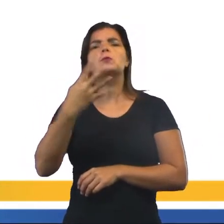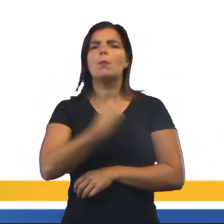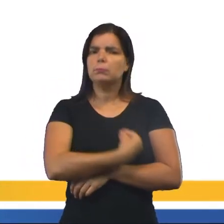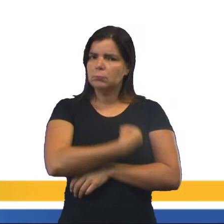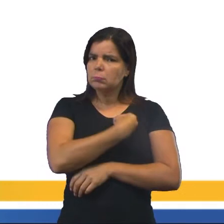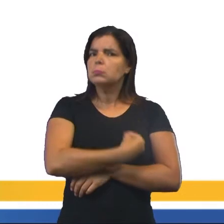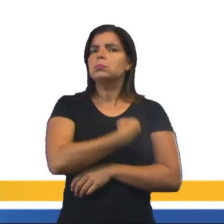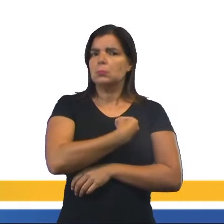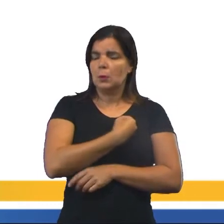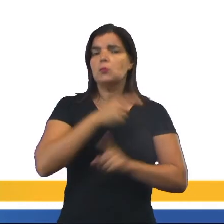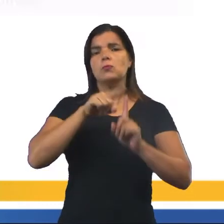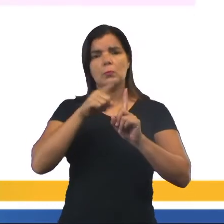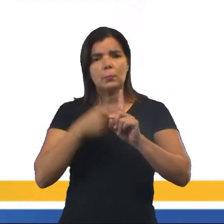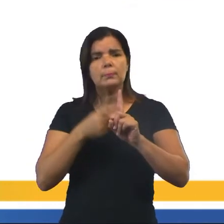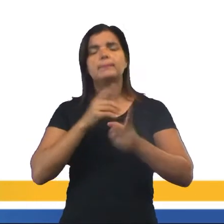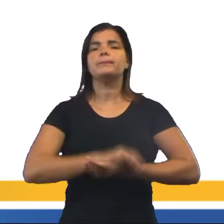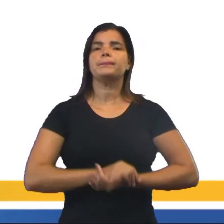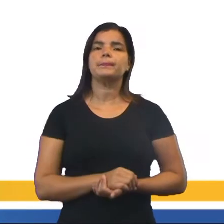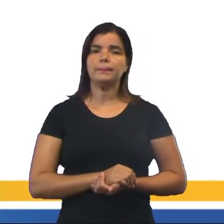vivências reprodutivas.